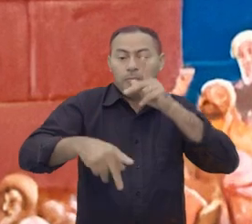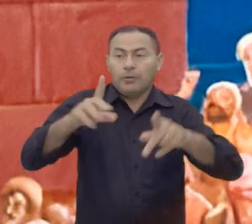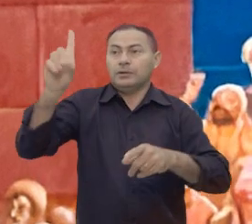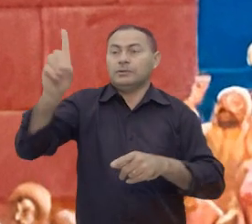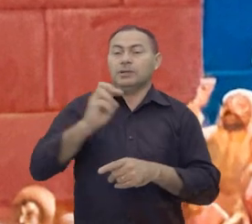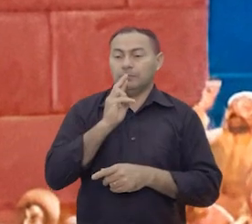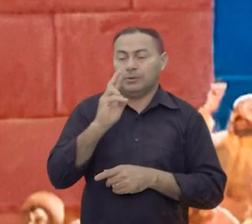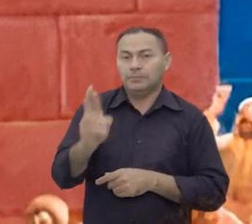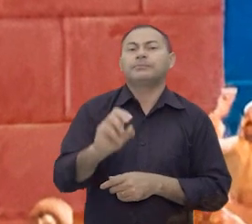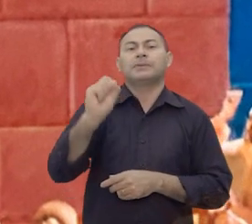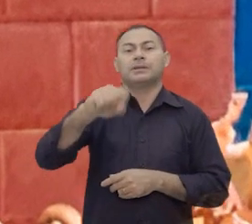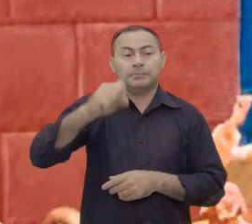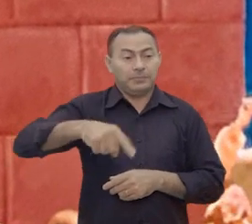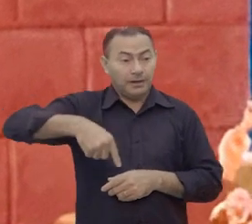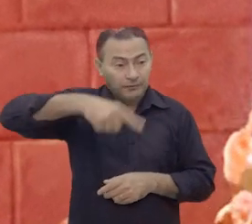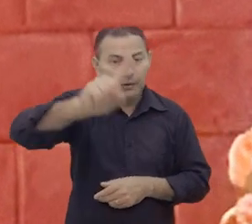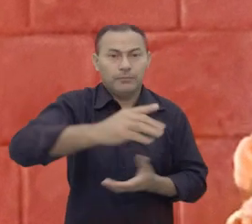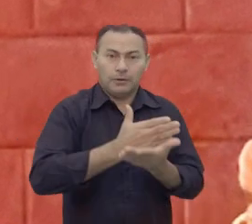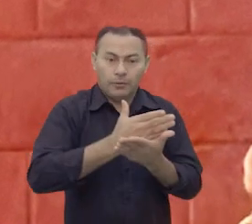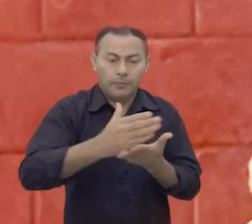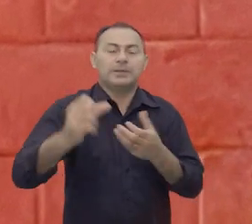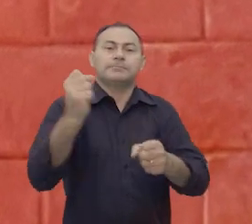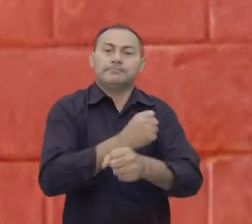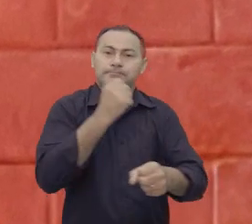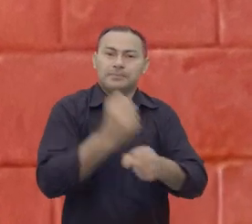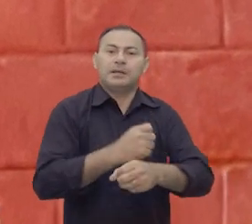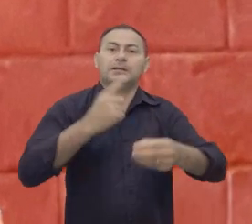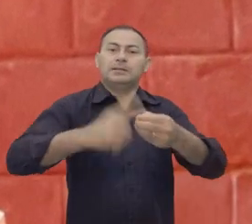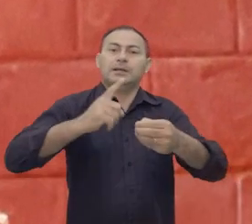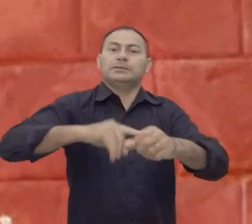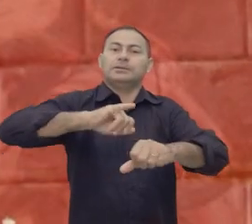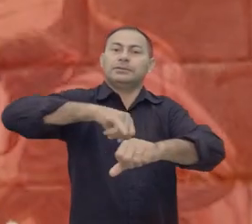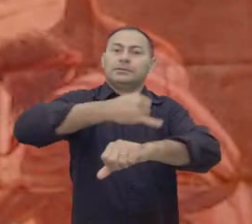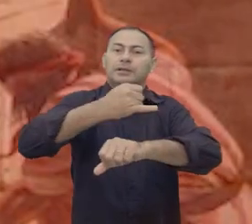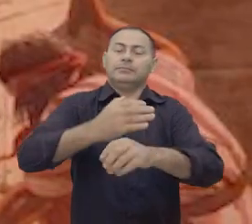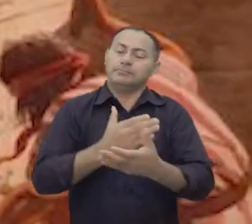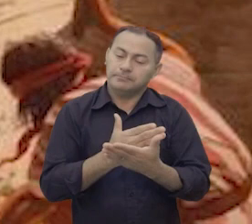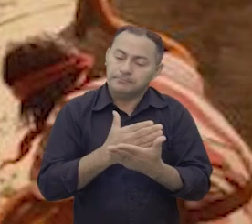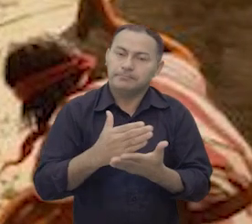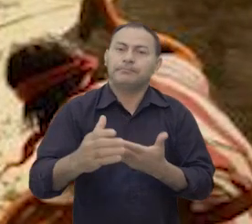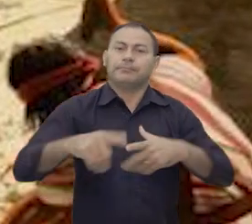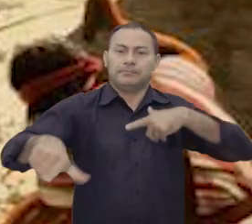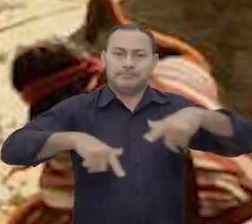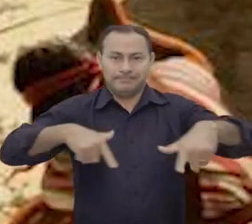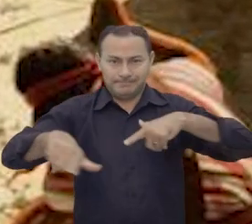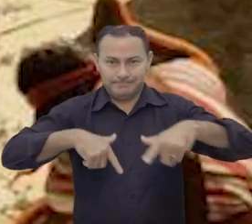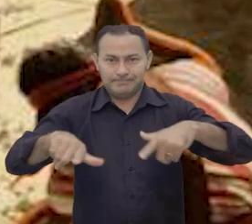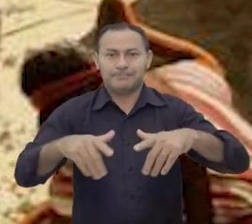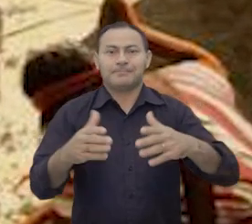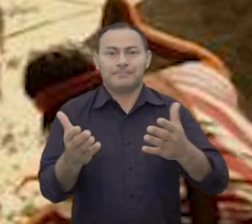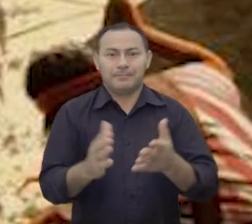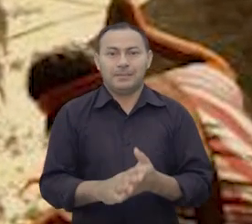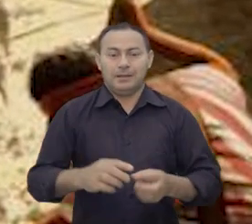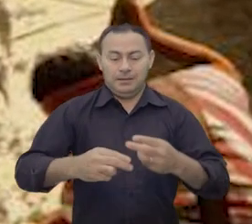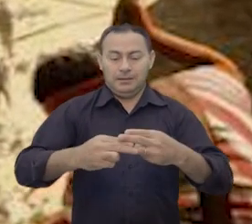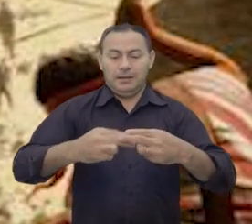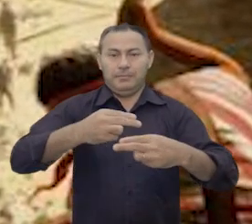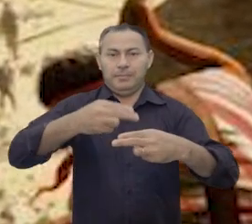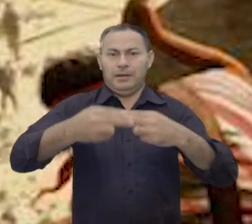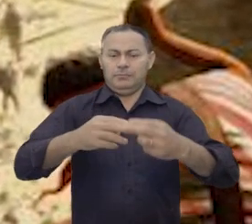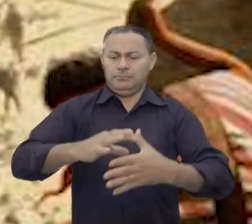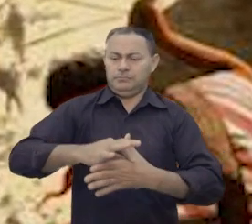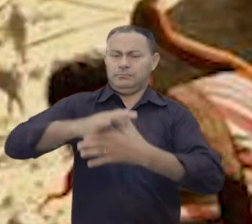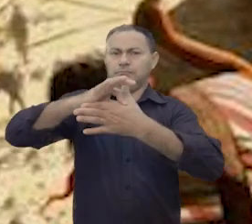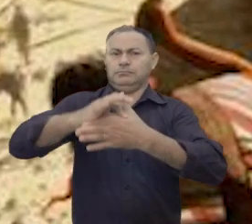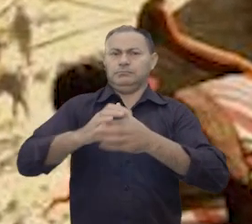O povo de Deus respondeu: sim, vamos começar a reconstrução. E começaram a trabalhar. Neemias